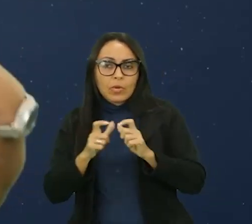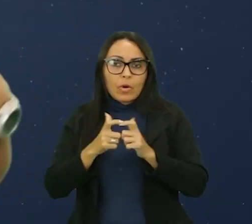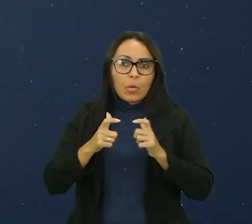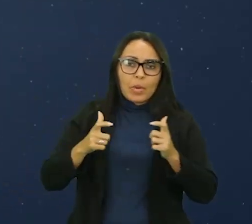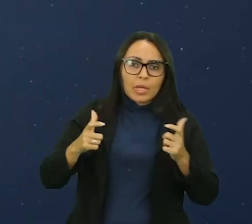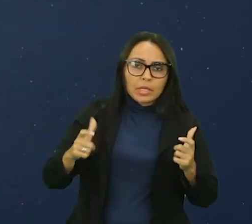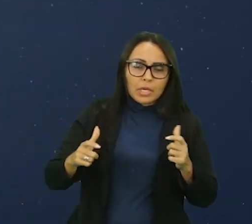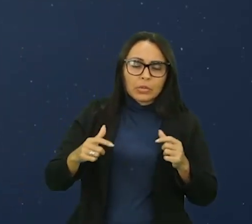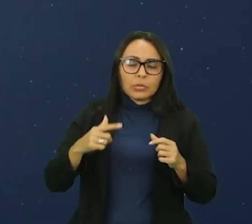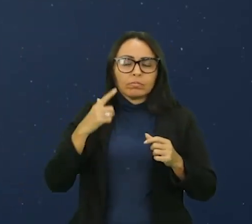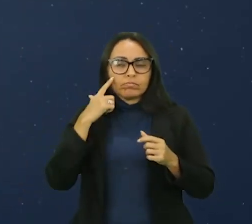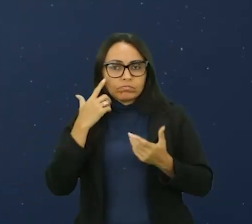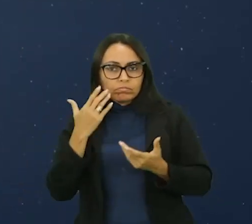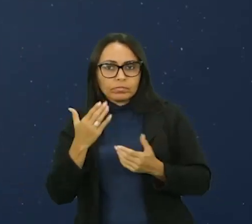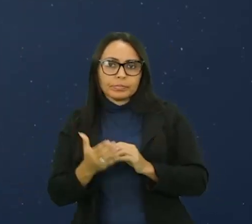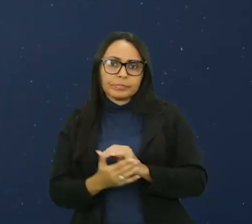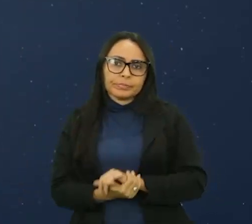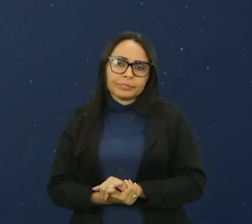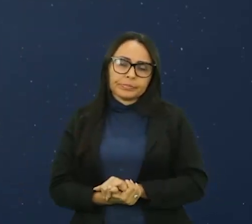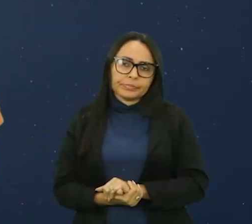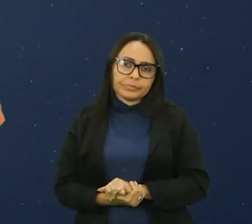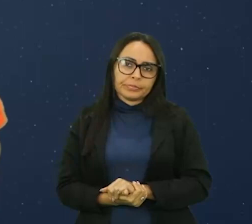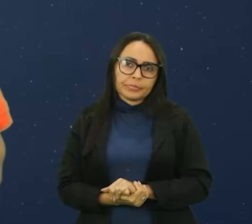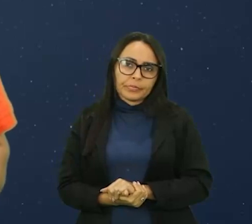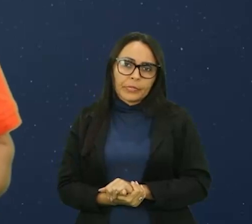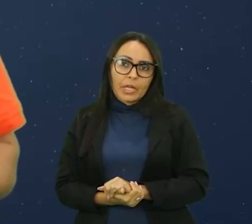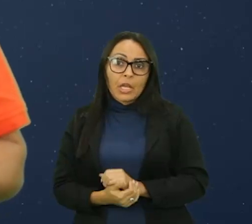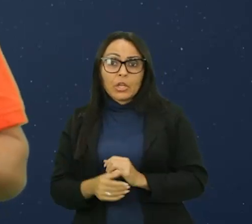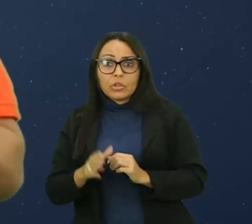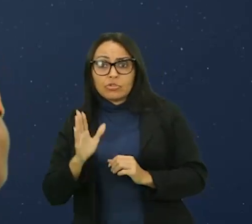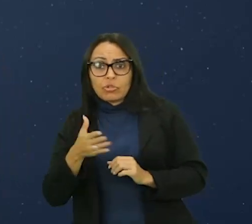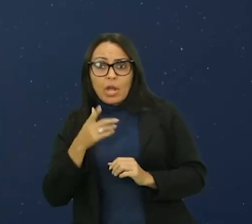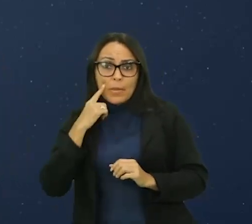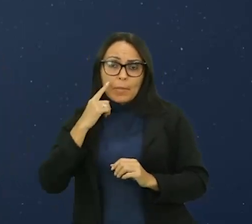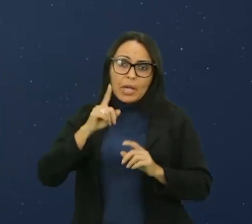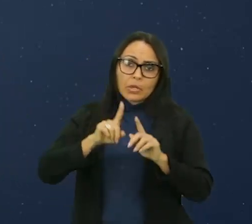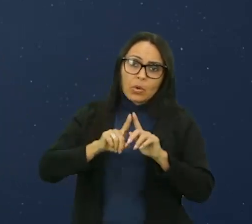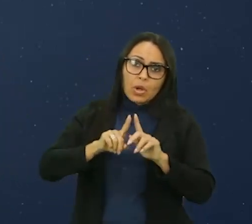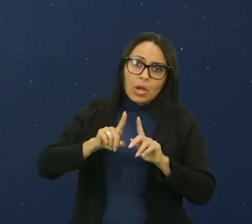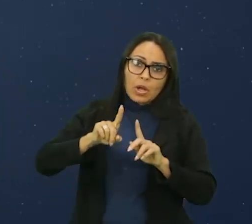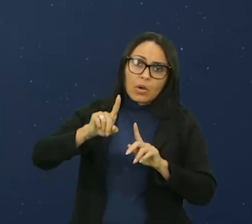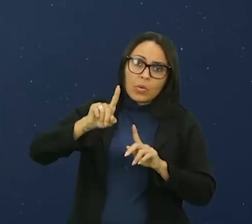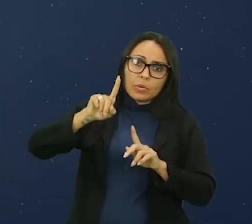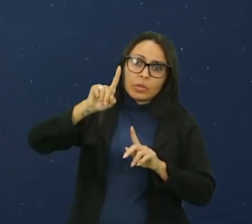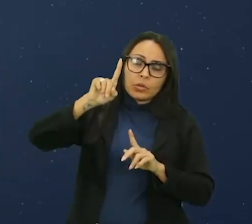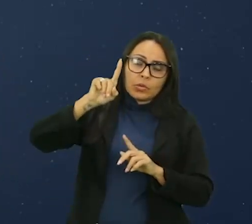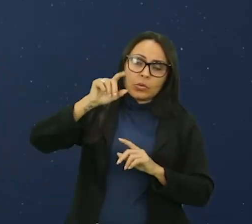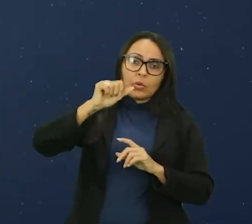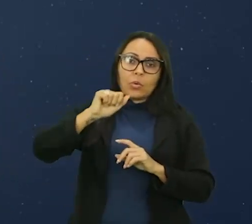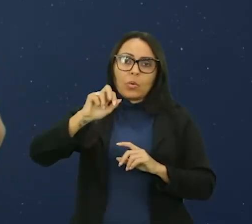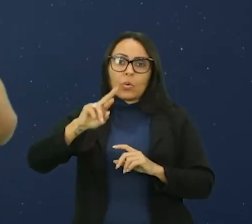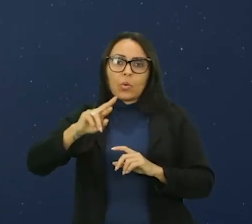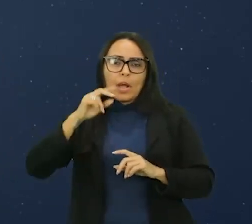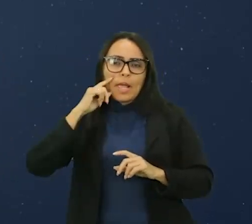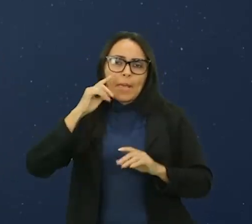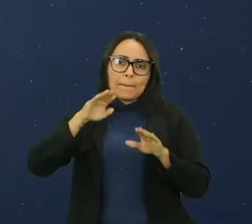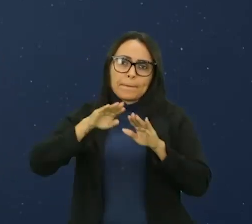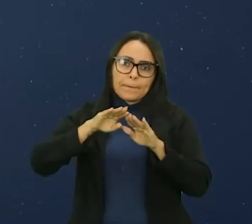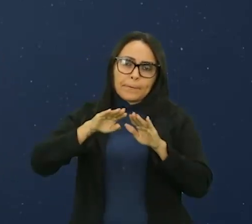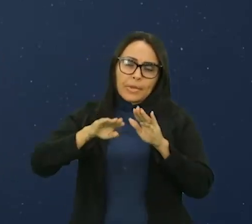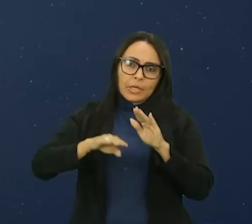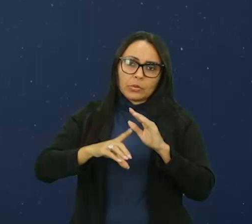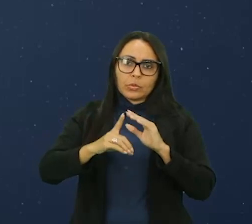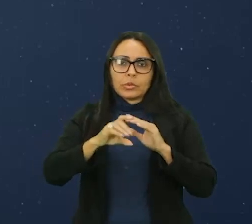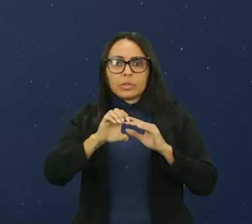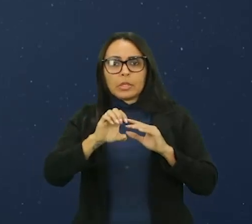obviamente aumenta, né? Já em maiores altitudes, o ar ele é menos denso, portanto você